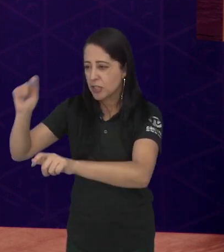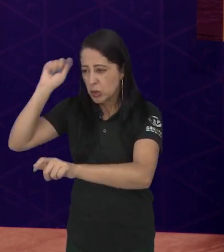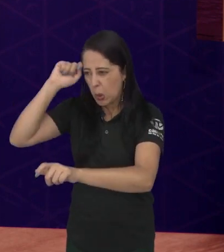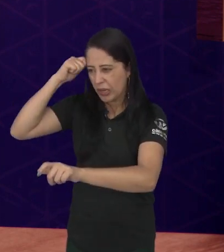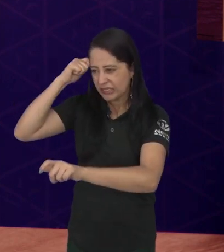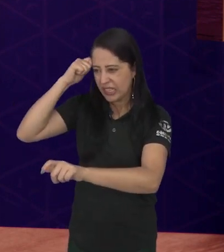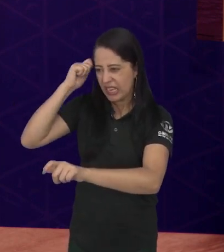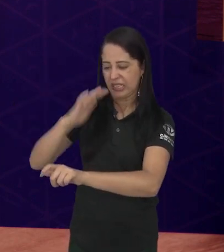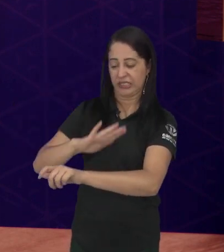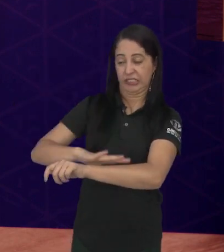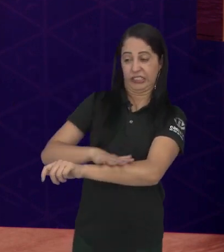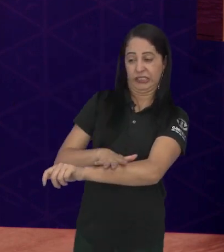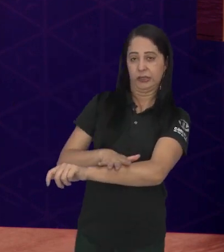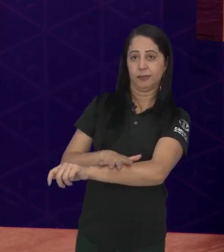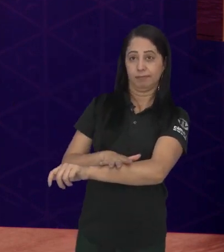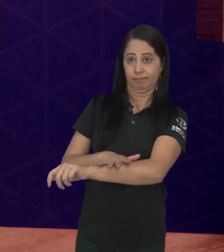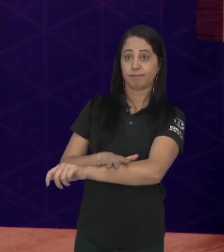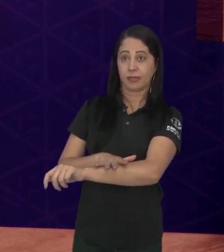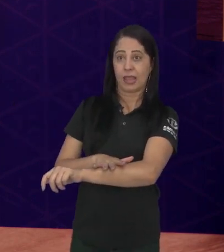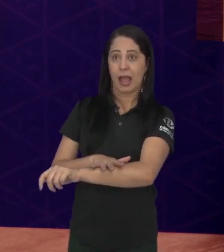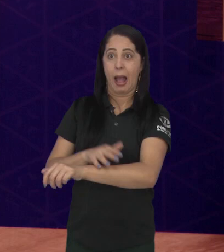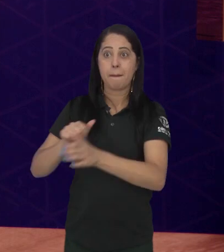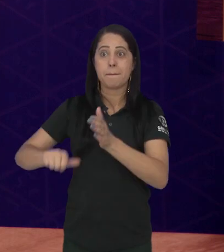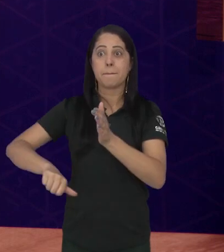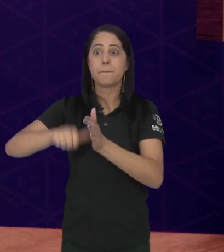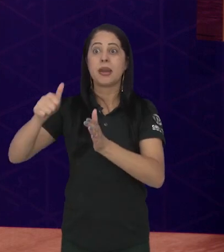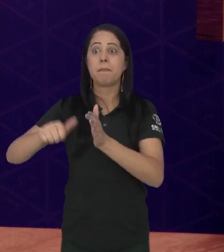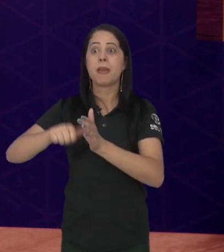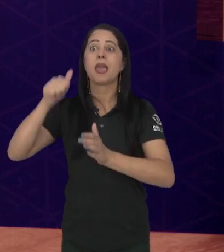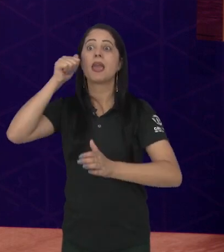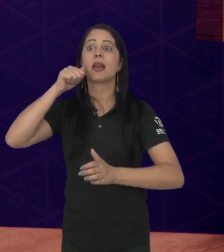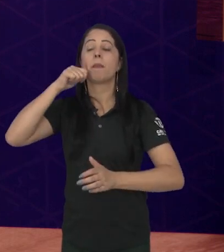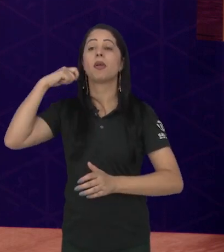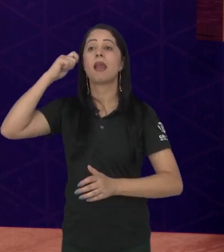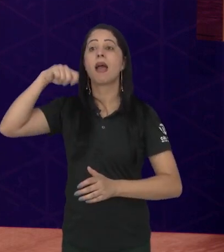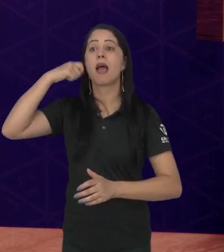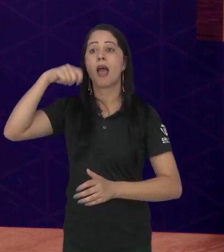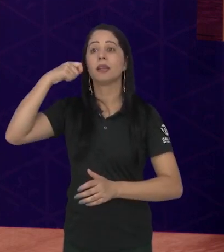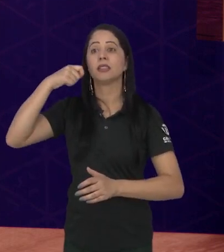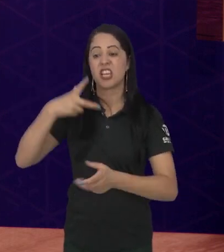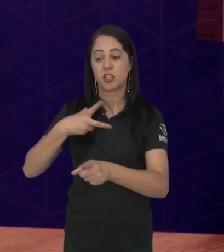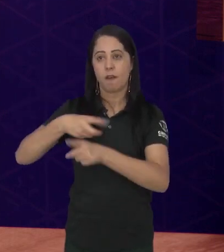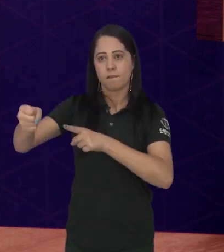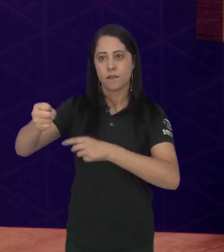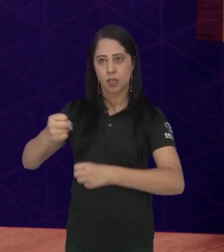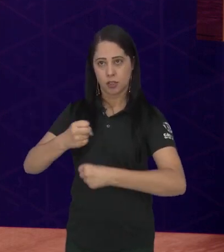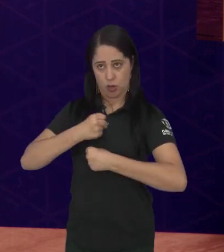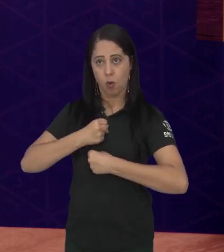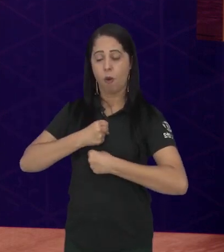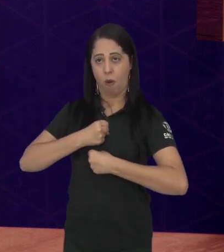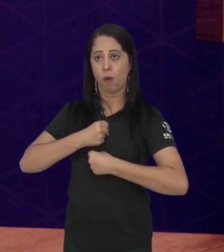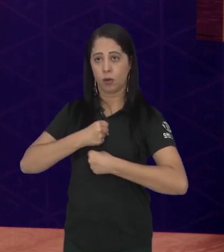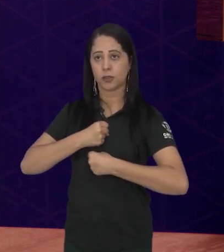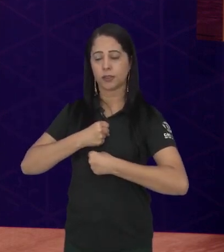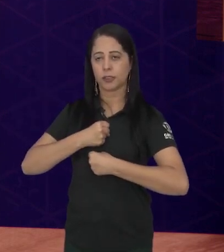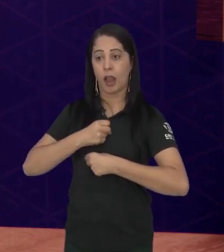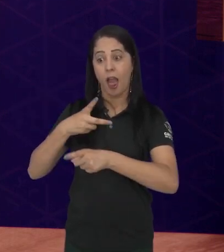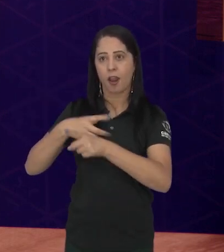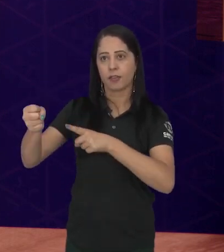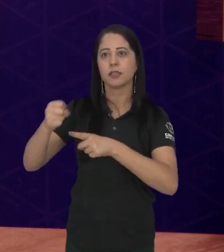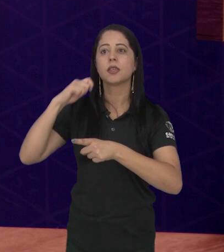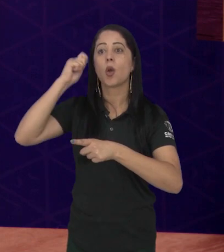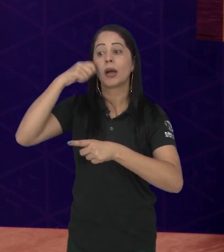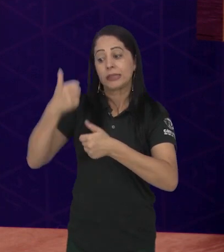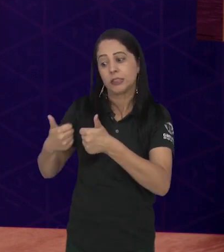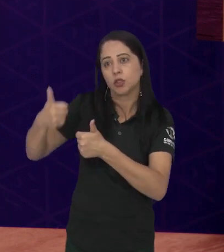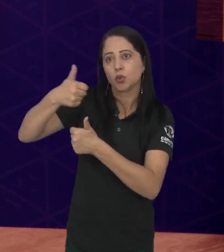a primeira atriz negra a ganhar um Oscar, e ela ganhou na categoria atriz